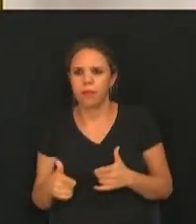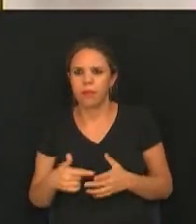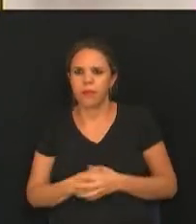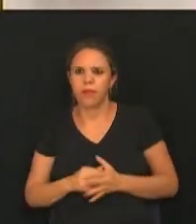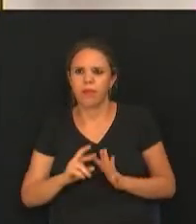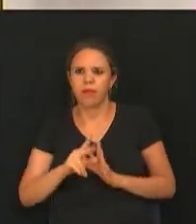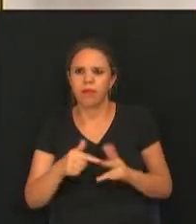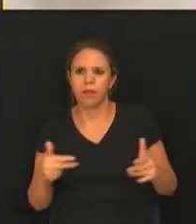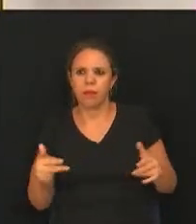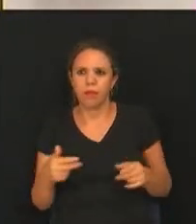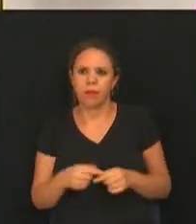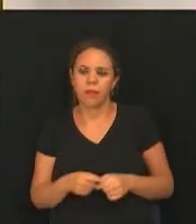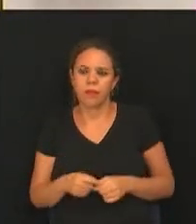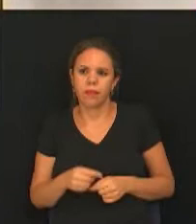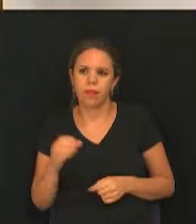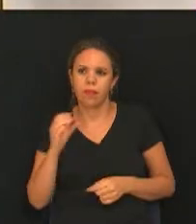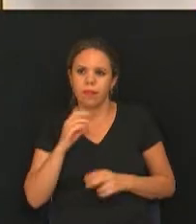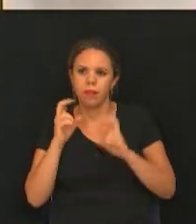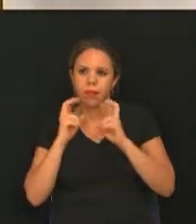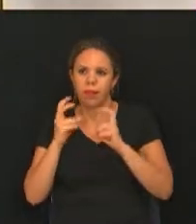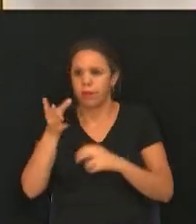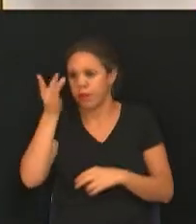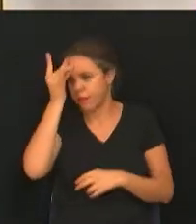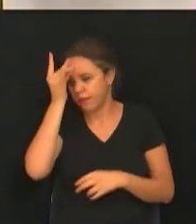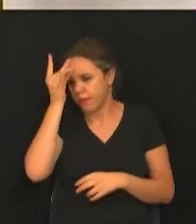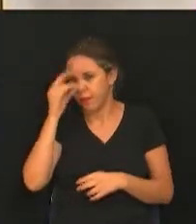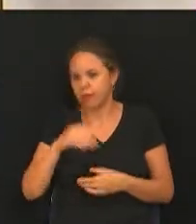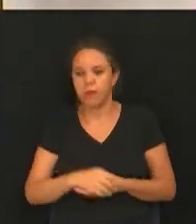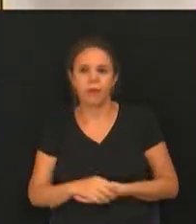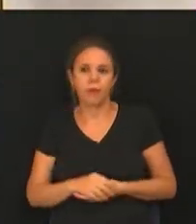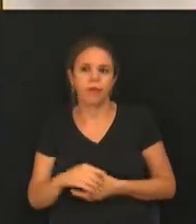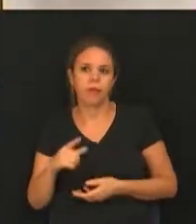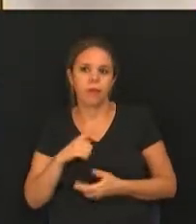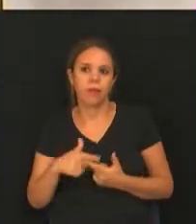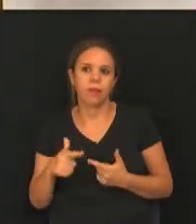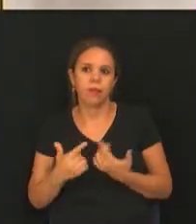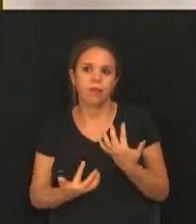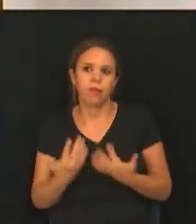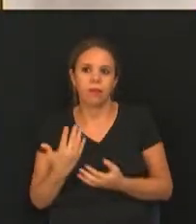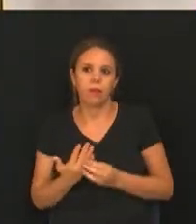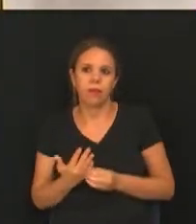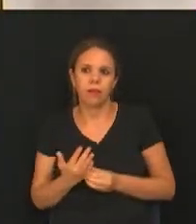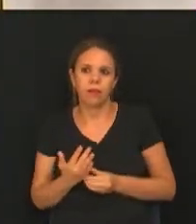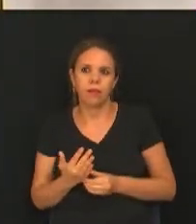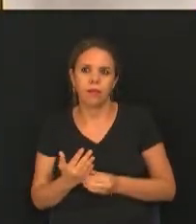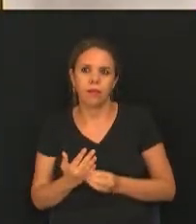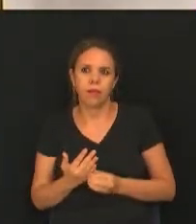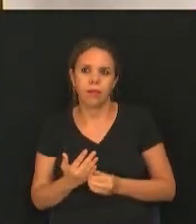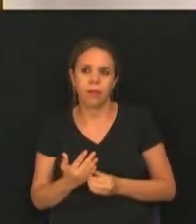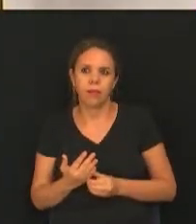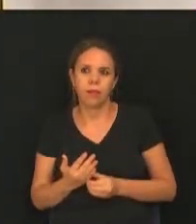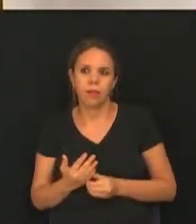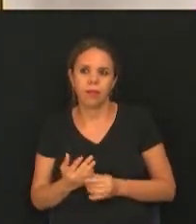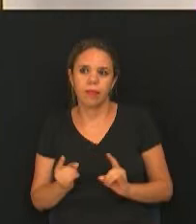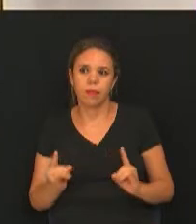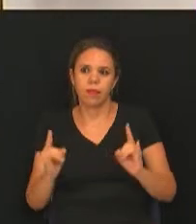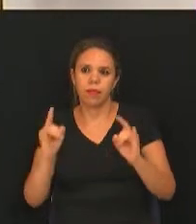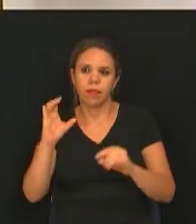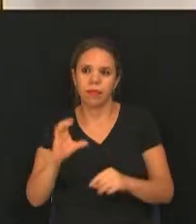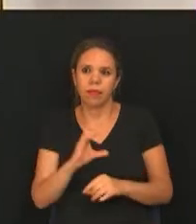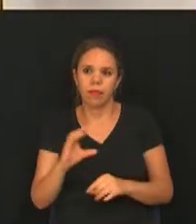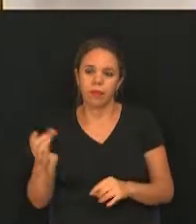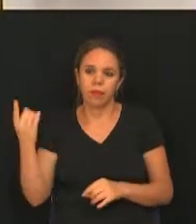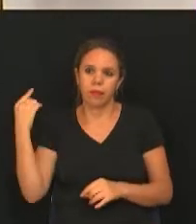várias e várias ocorrências que marcaram, inclusive quando teve aquele incidente também na Catedral, que foi